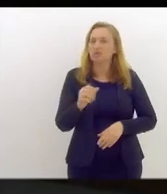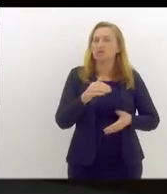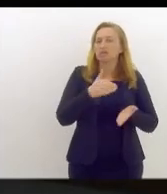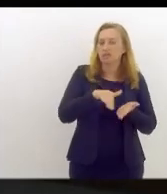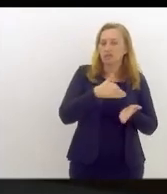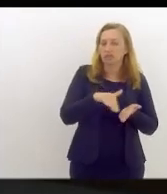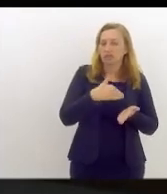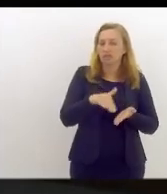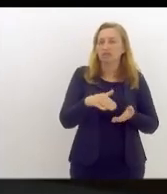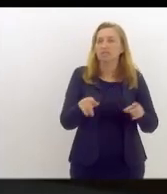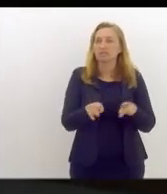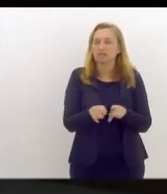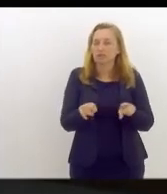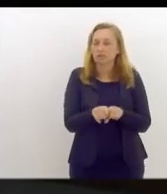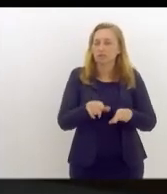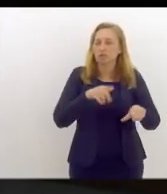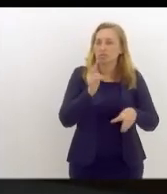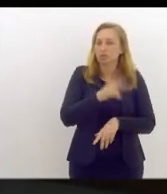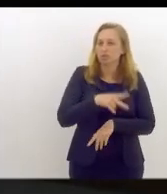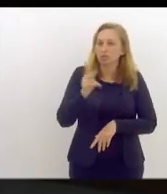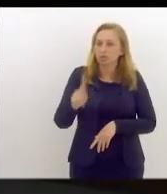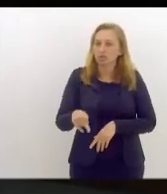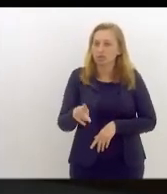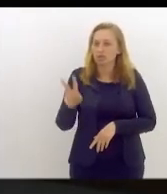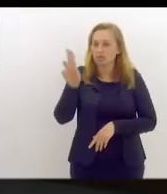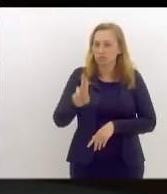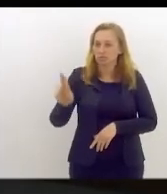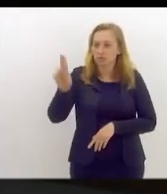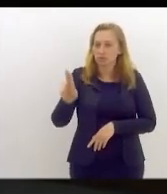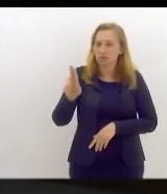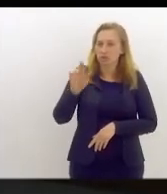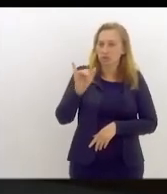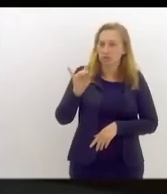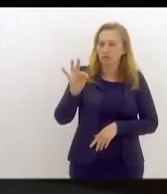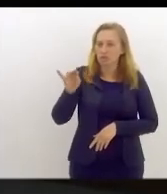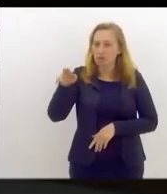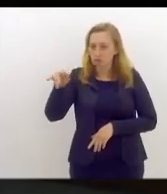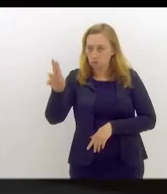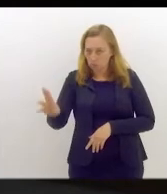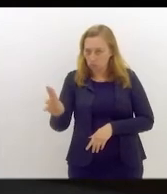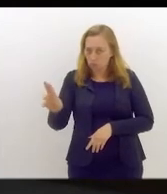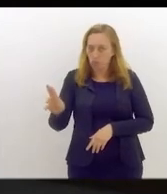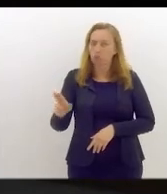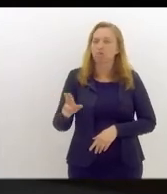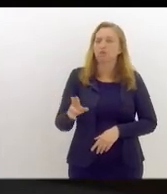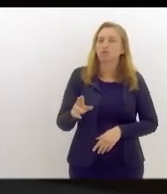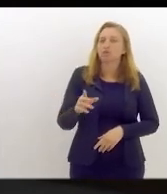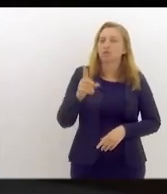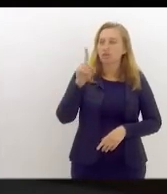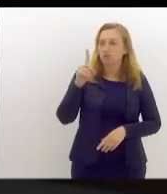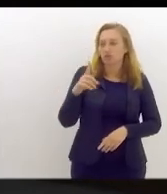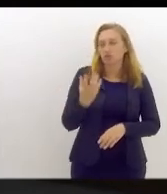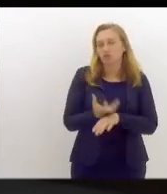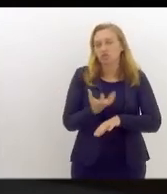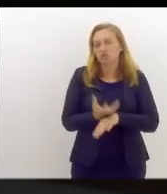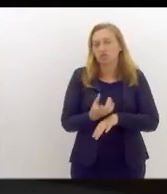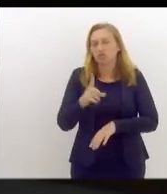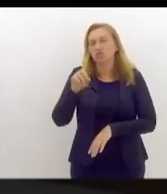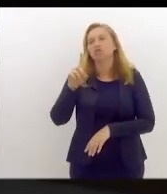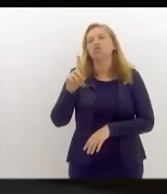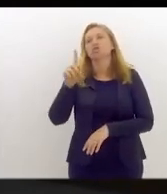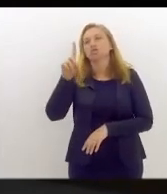atuou na função de professor na universidade de Iguaçu na qual lecionou as disciplinas de direito processo Direito